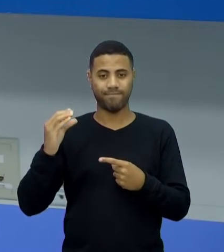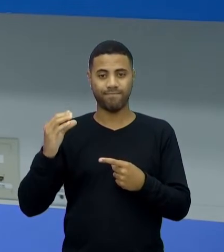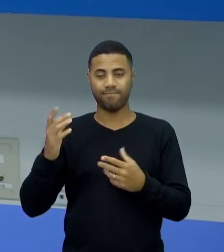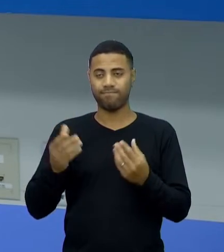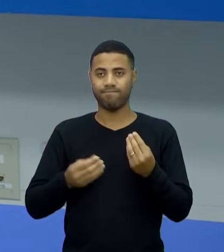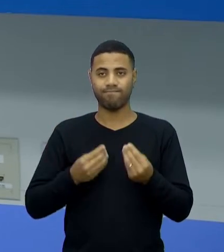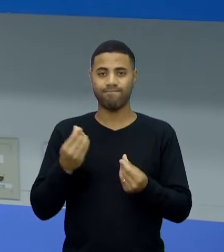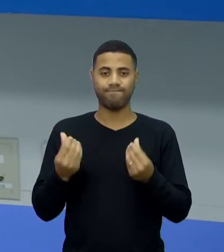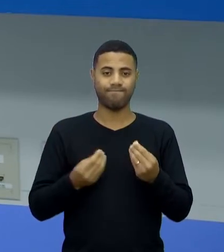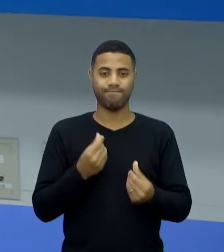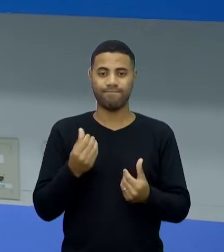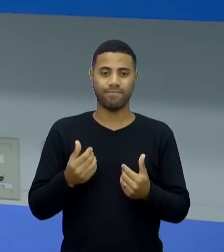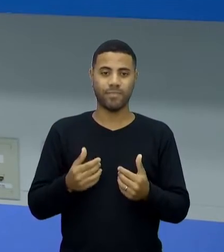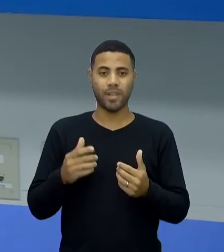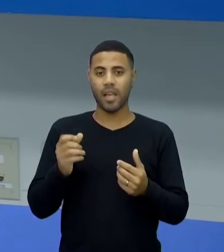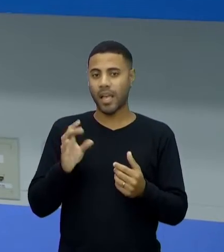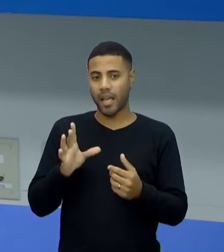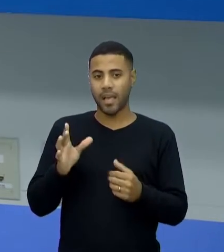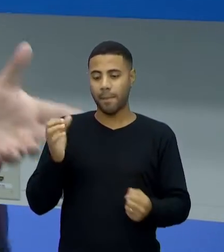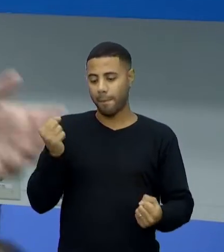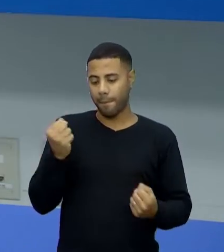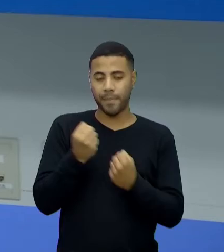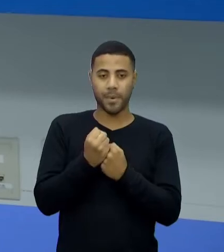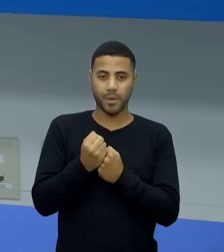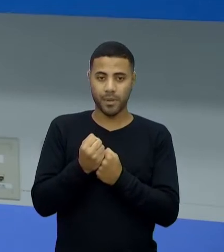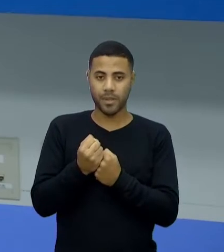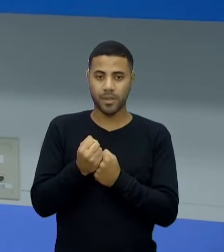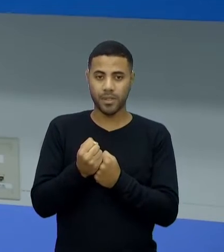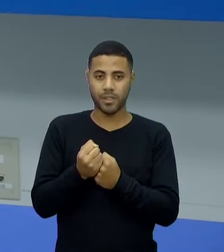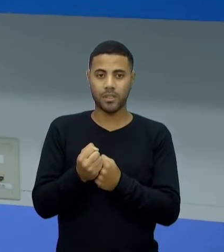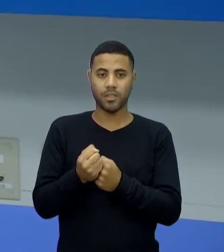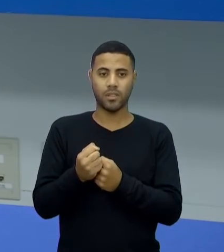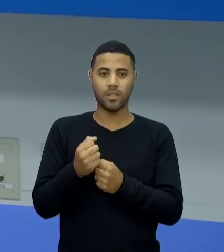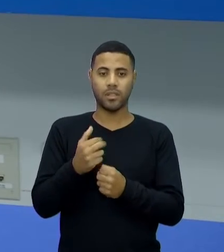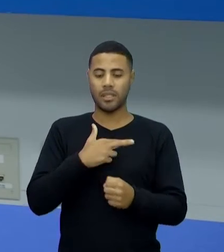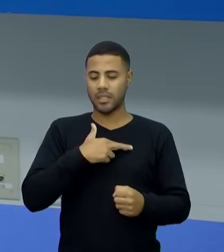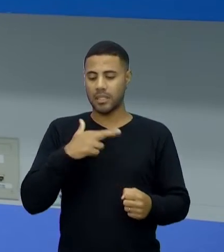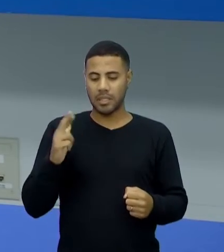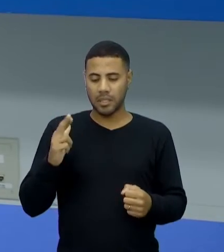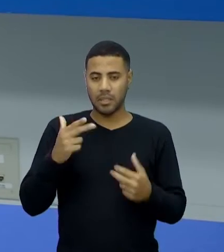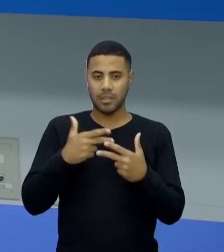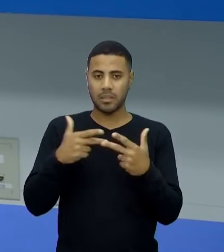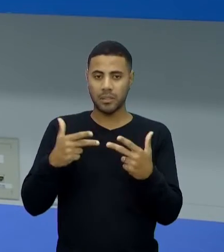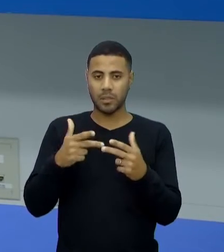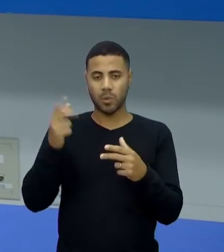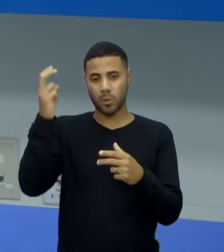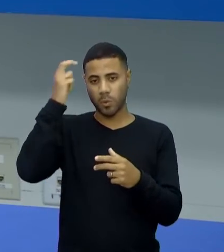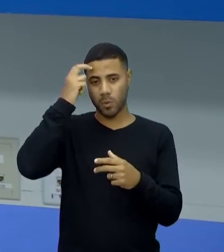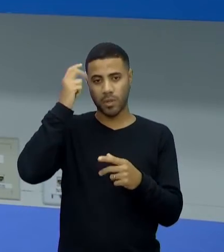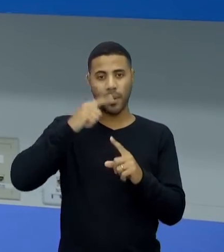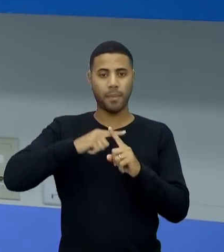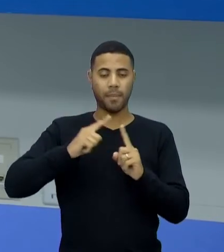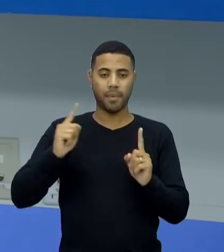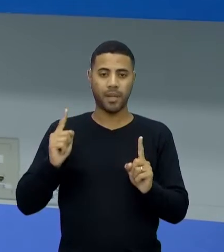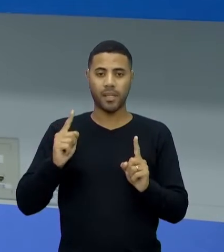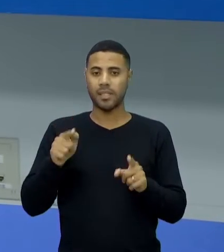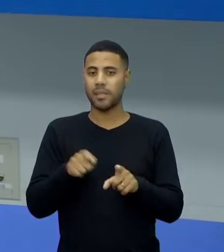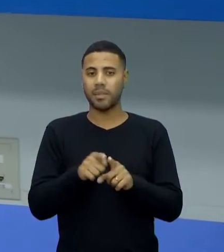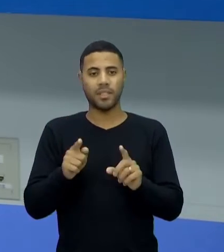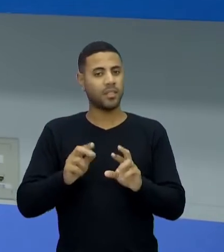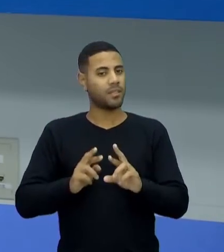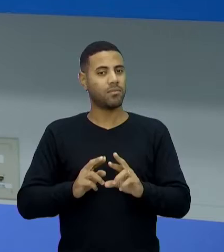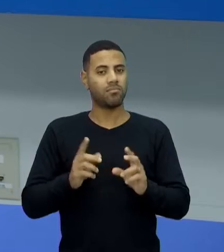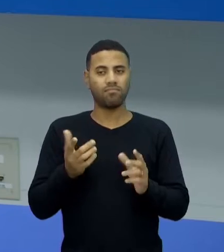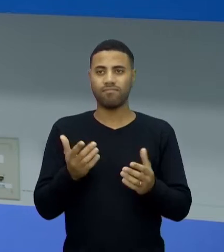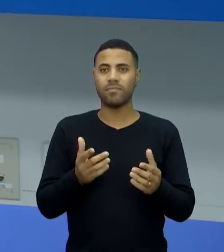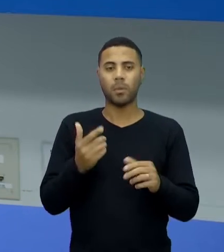como uma ferramenta um antídoto contra o dogmatismo não é incomum né não não não é